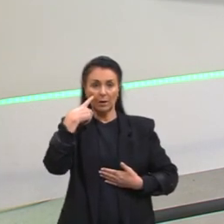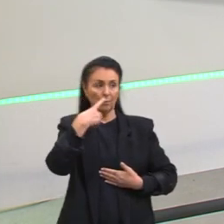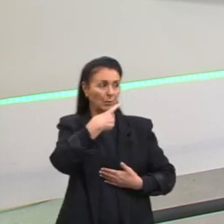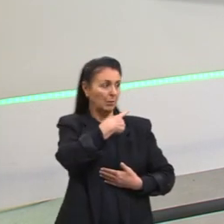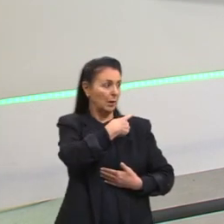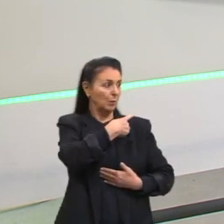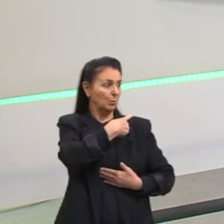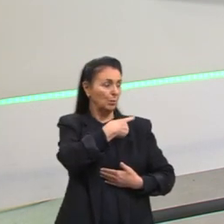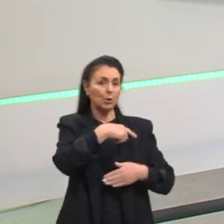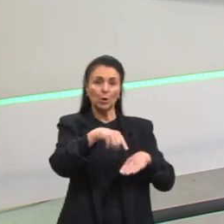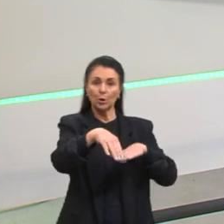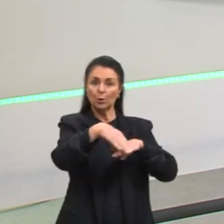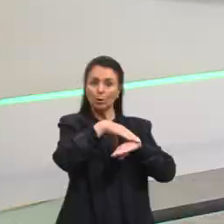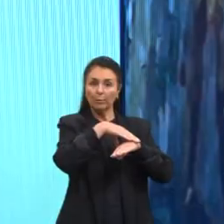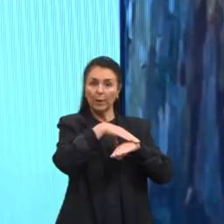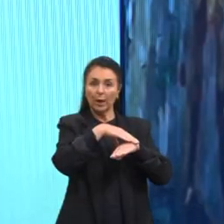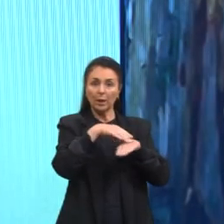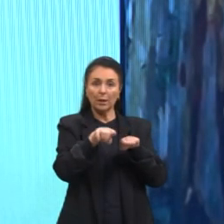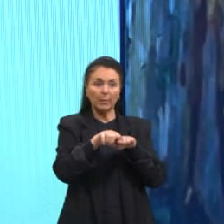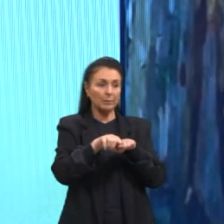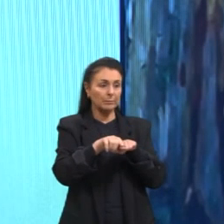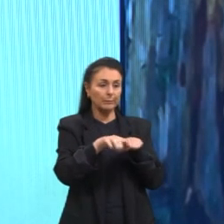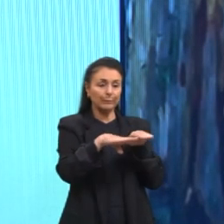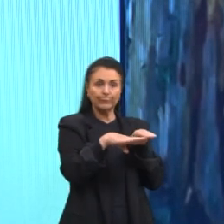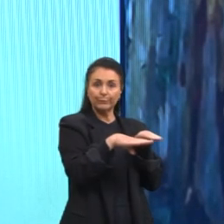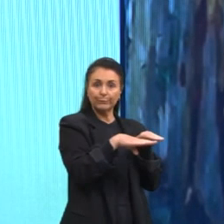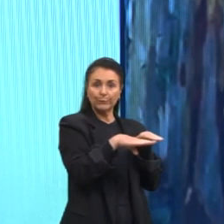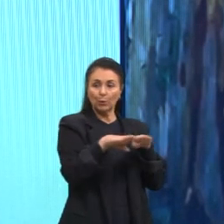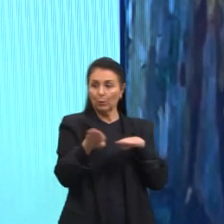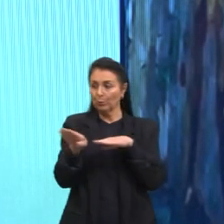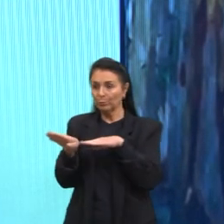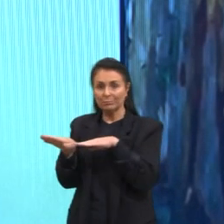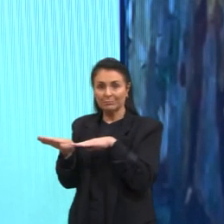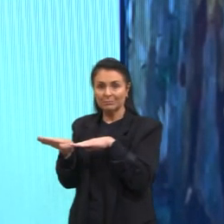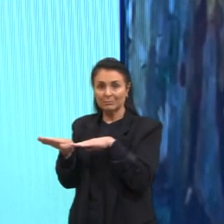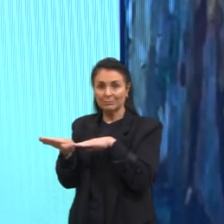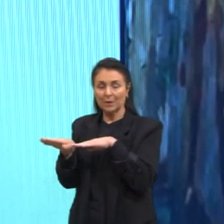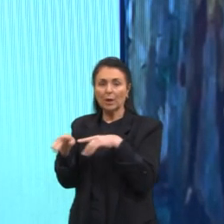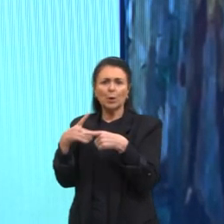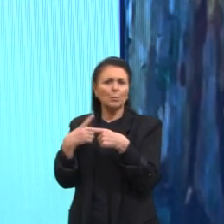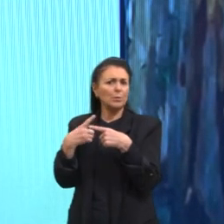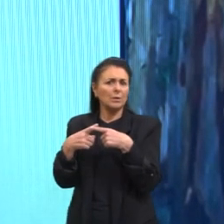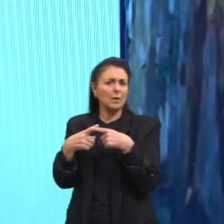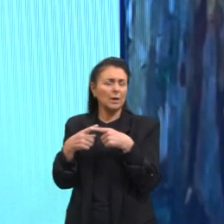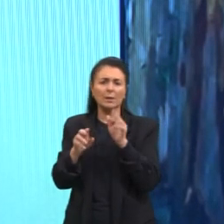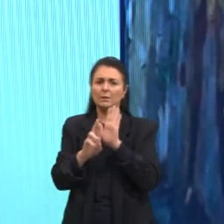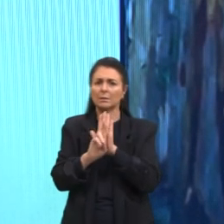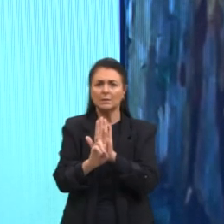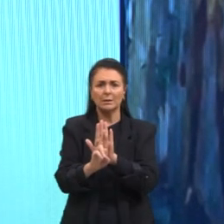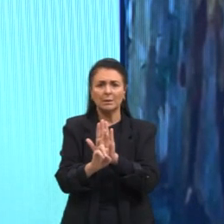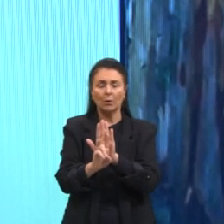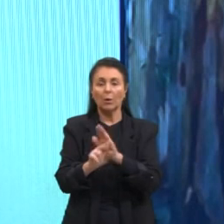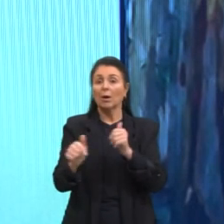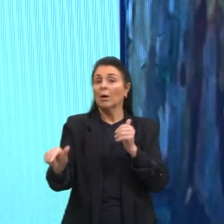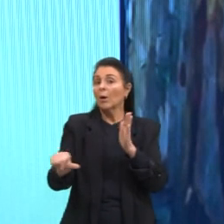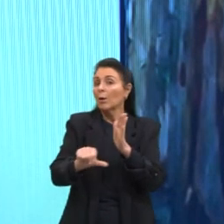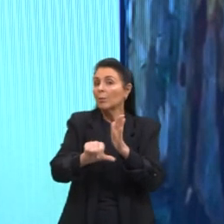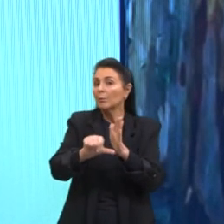e os pés também tá E aí não temos o porquê né dessa dessa representação é